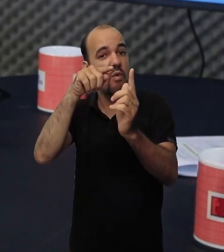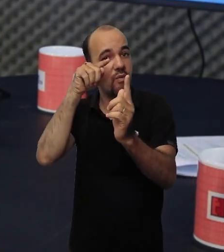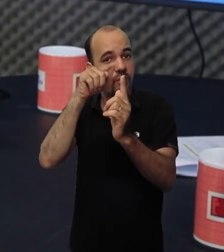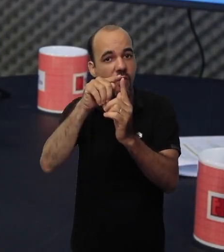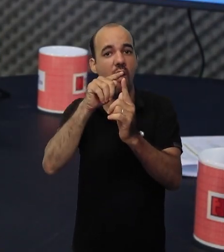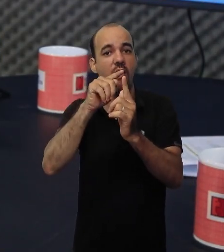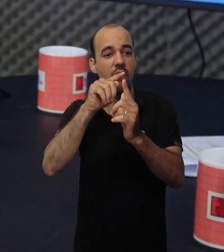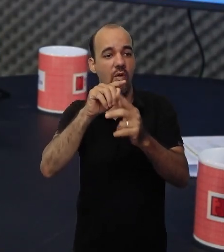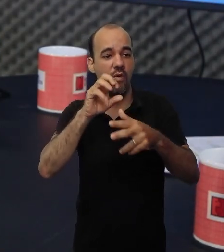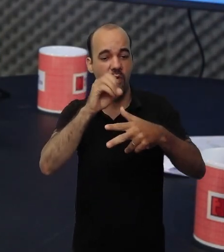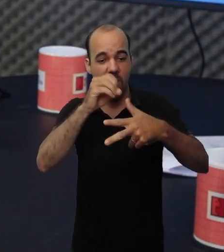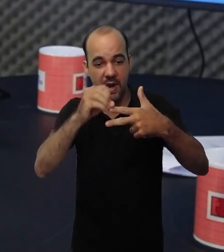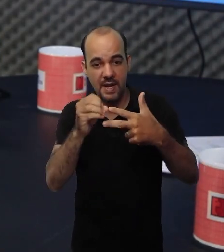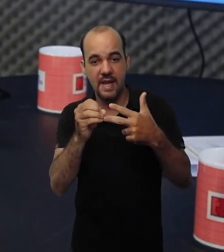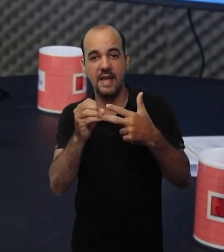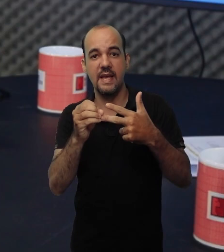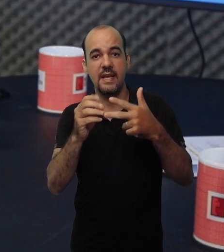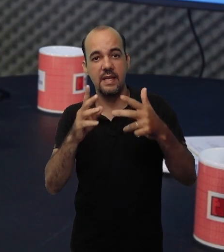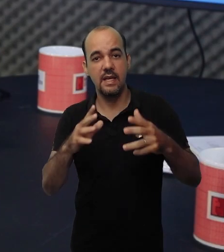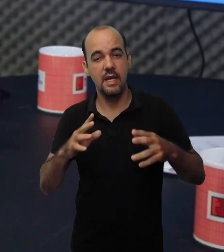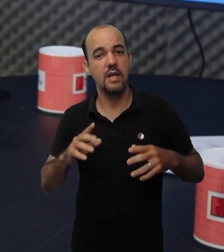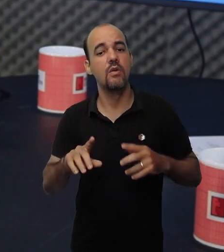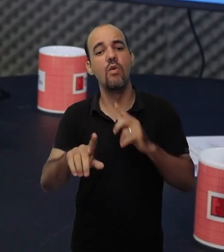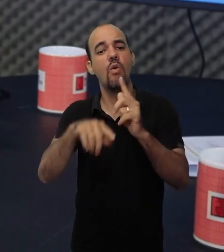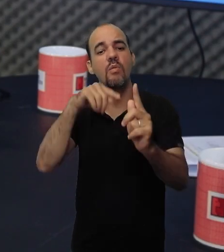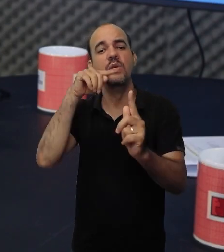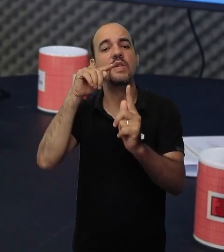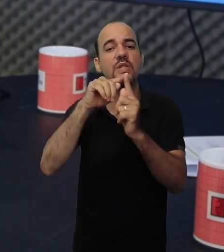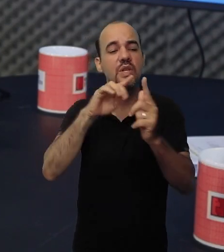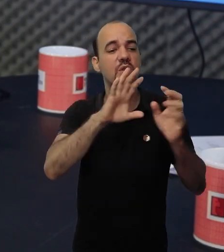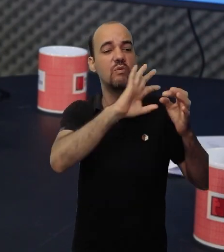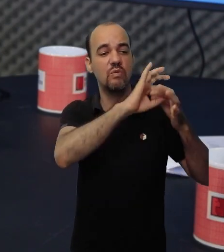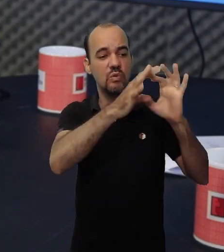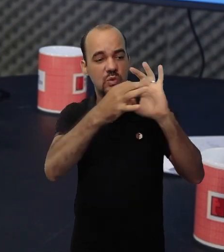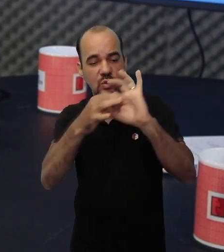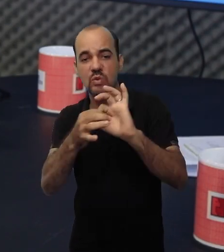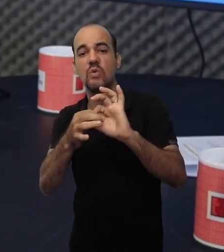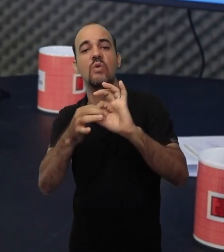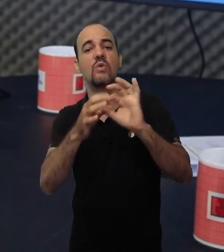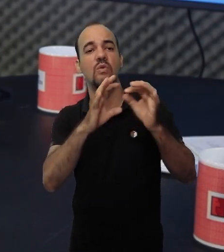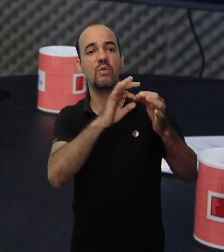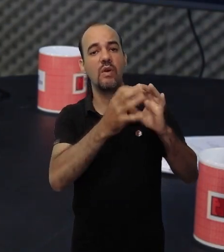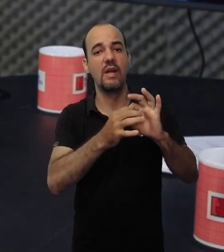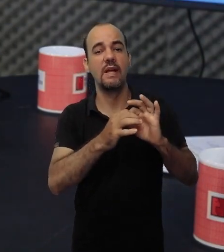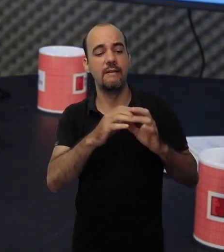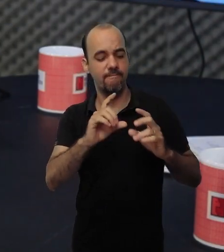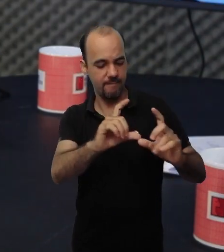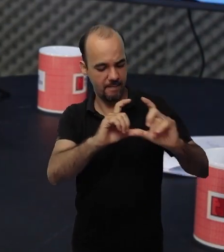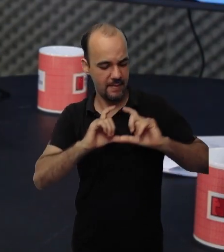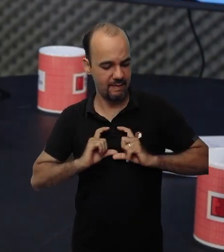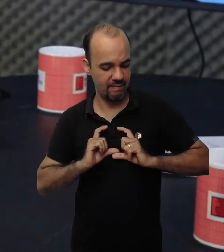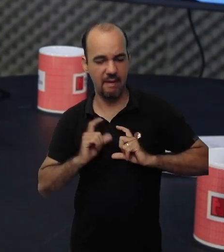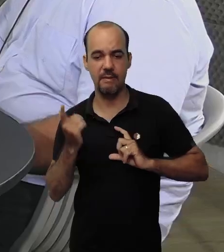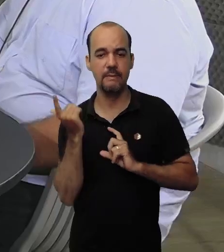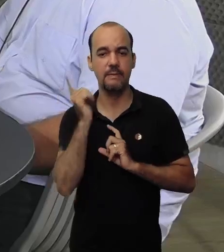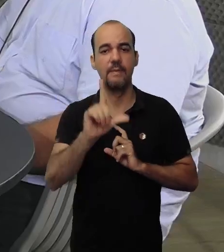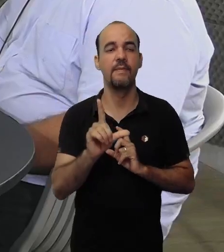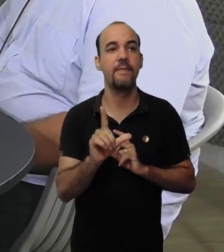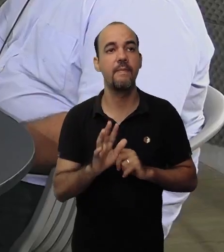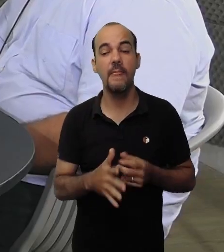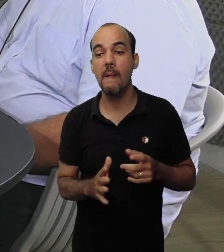da universidade, almeja a medalha, né? Então, esses projetos, eles são